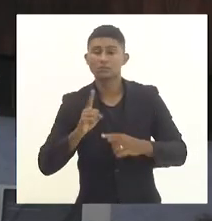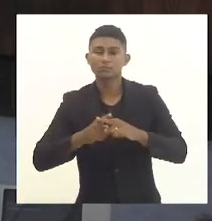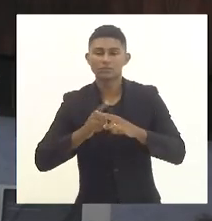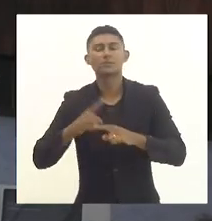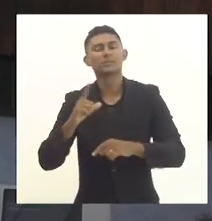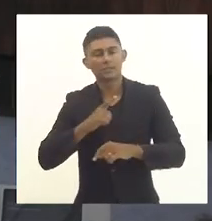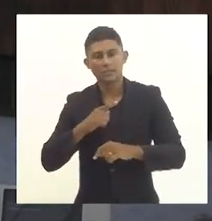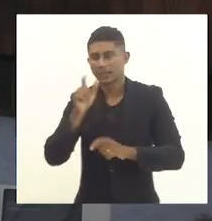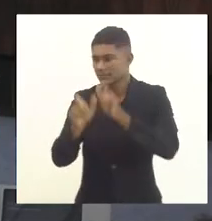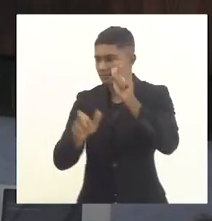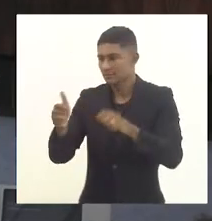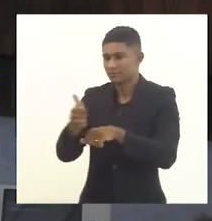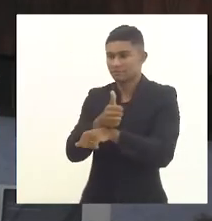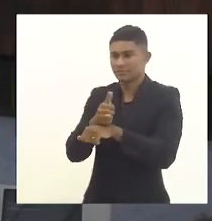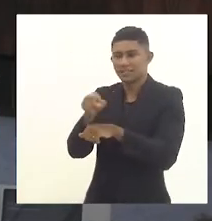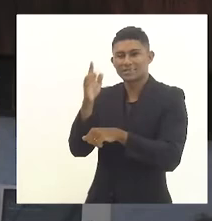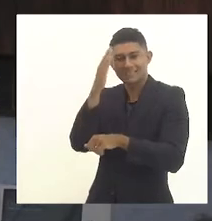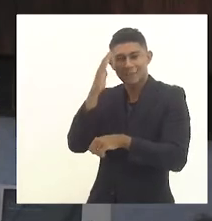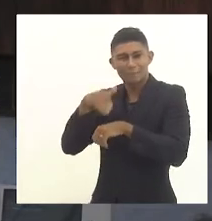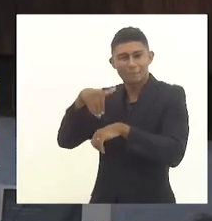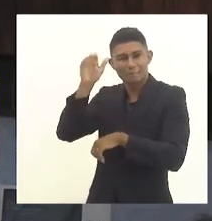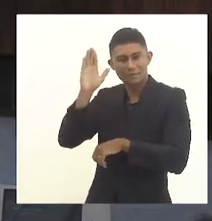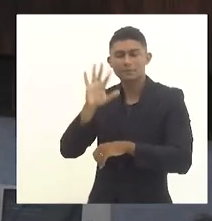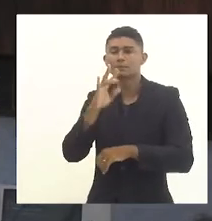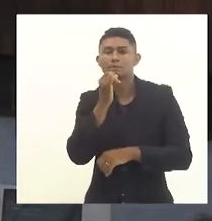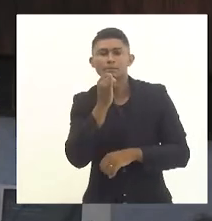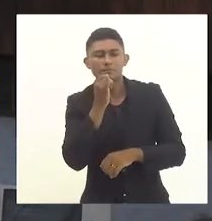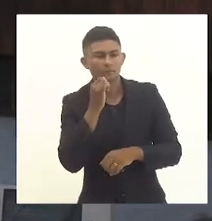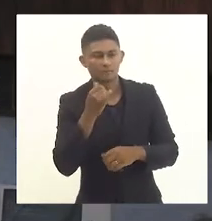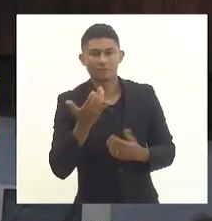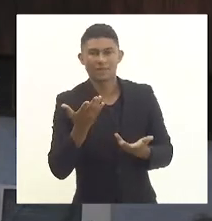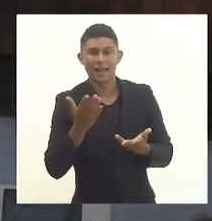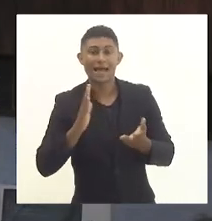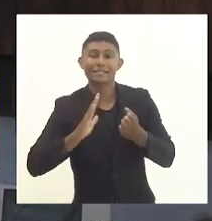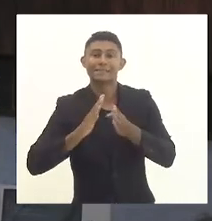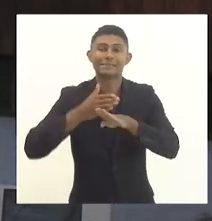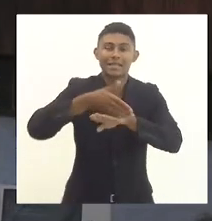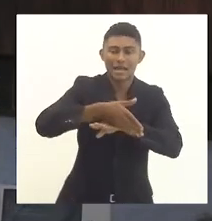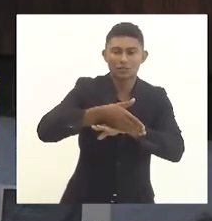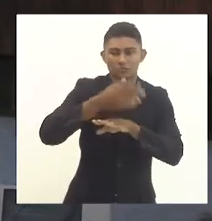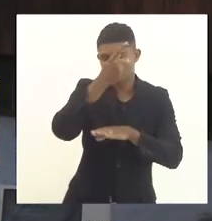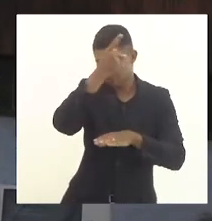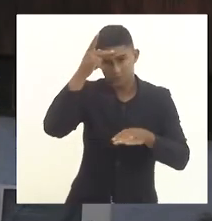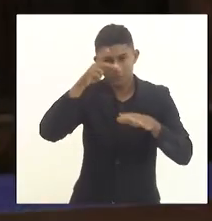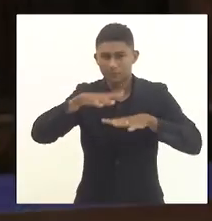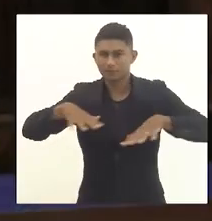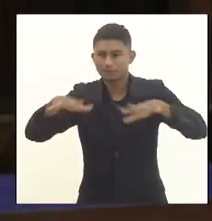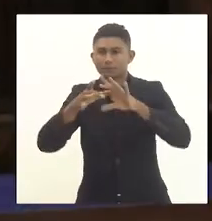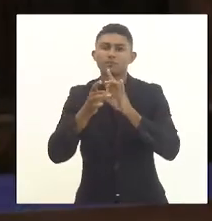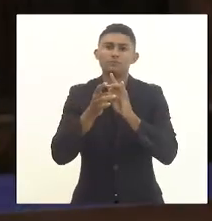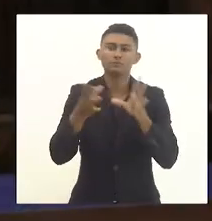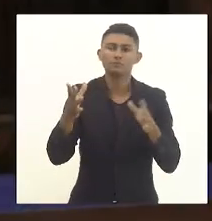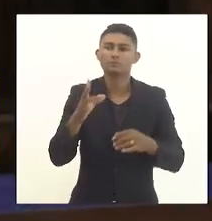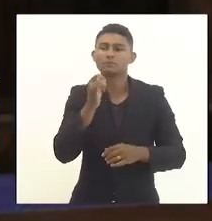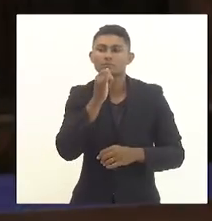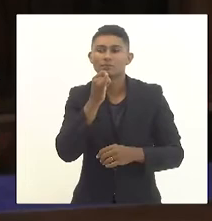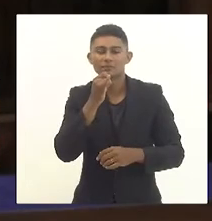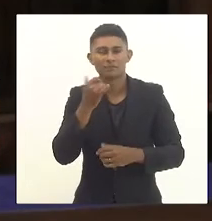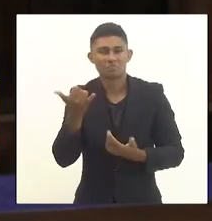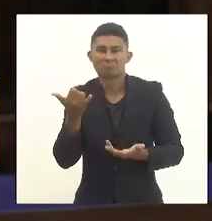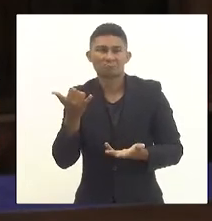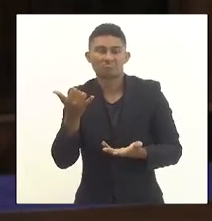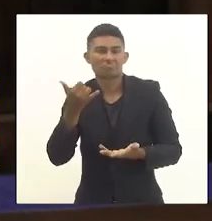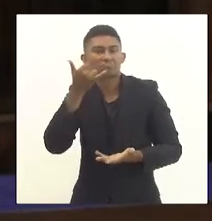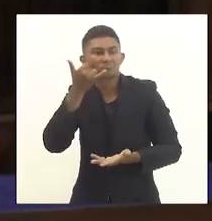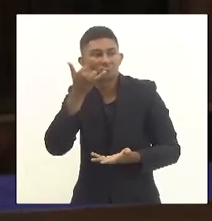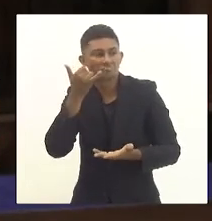especialistas aqui do que eu. Democratizar o acesso através, por exemplo, de dispositivos ou de mobiliário público urbano. Essa é